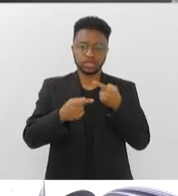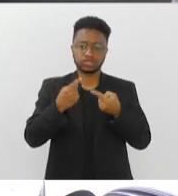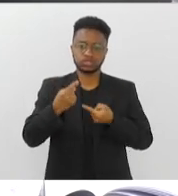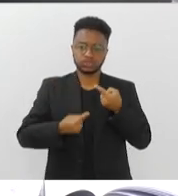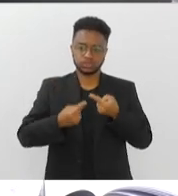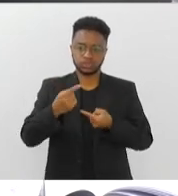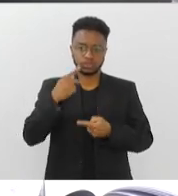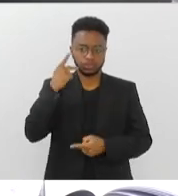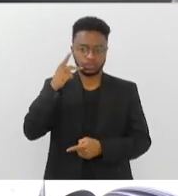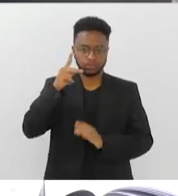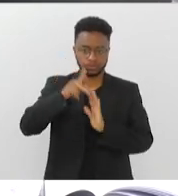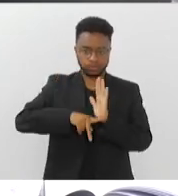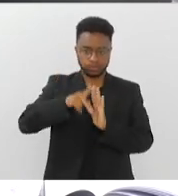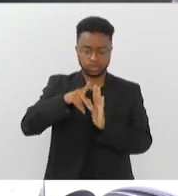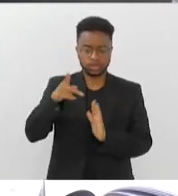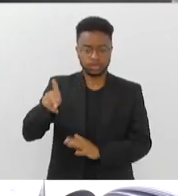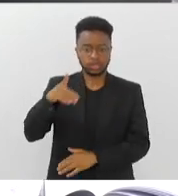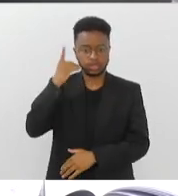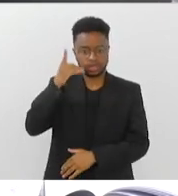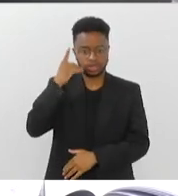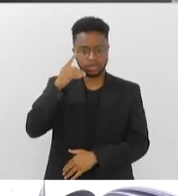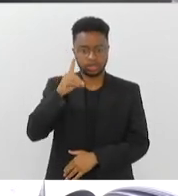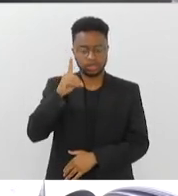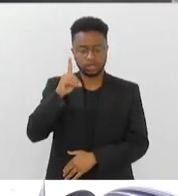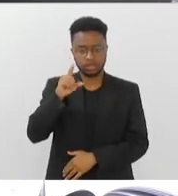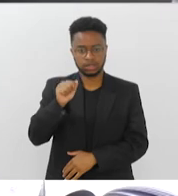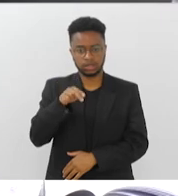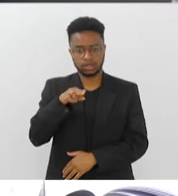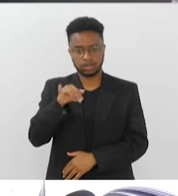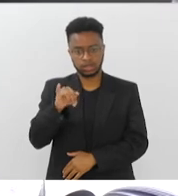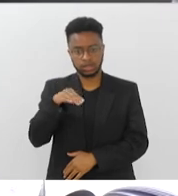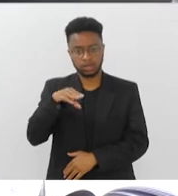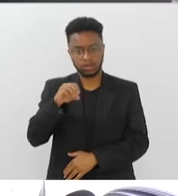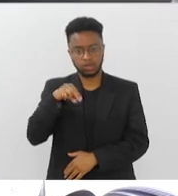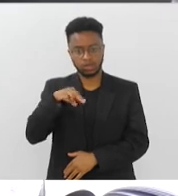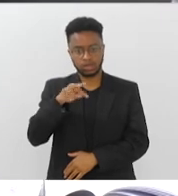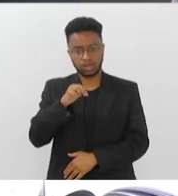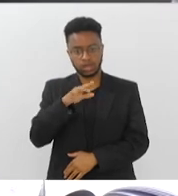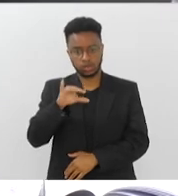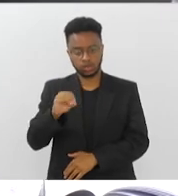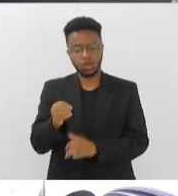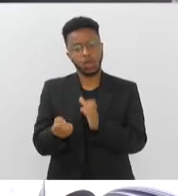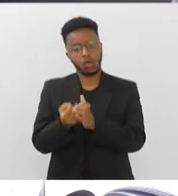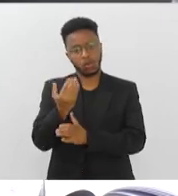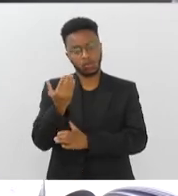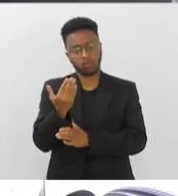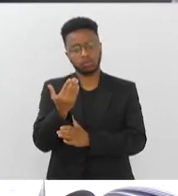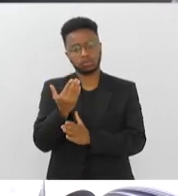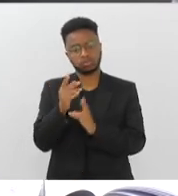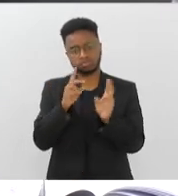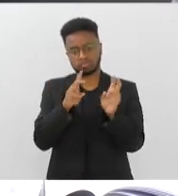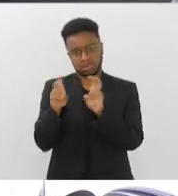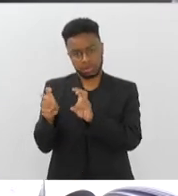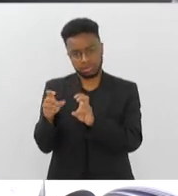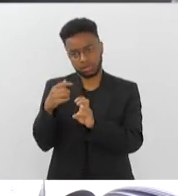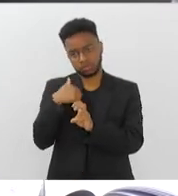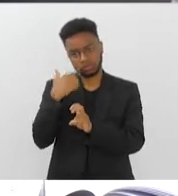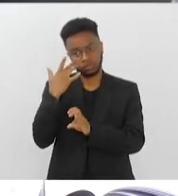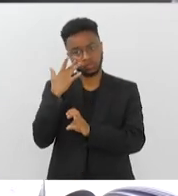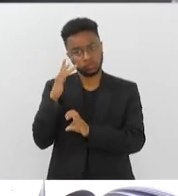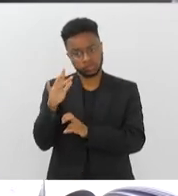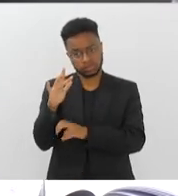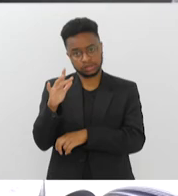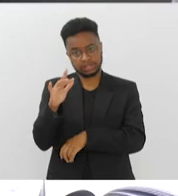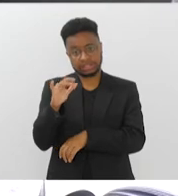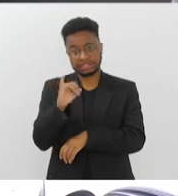projeto da deputada Dani Monteiro, ela introduziu esse tema aqui. Não sei se... Eu não